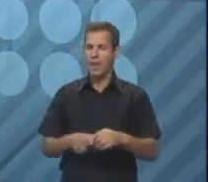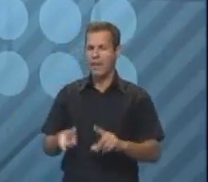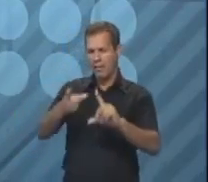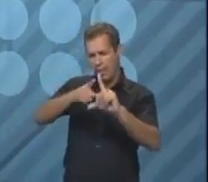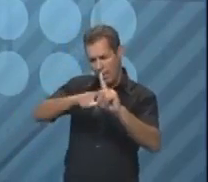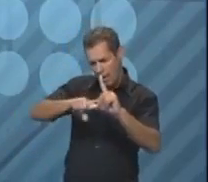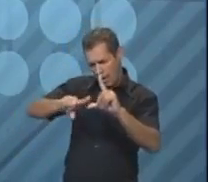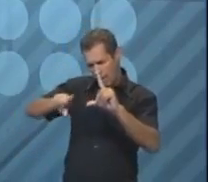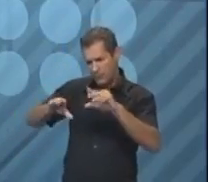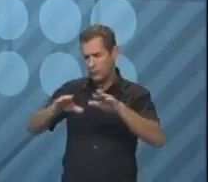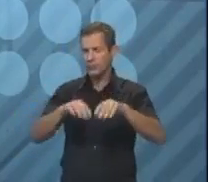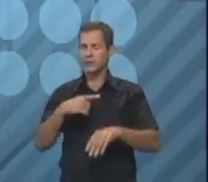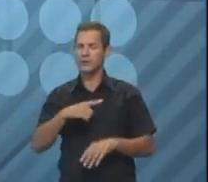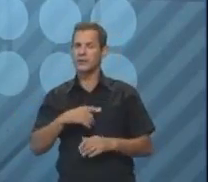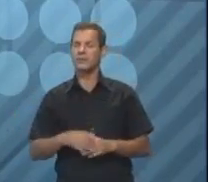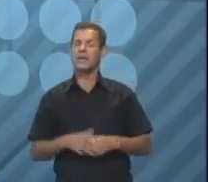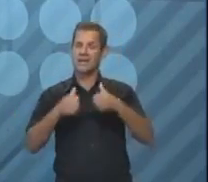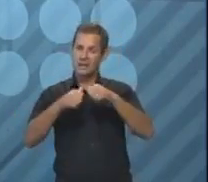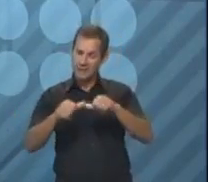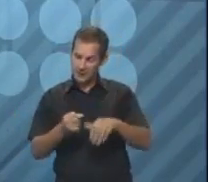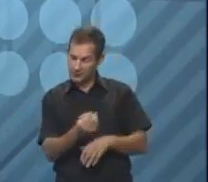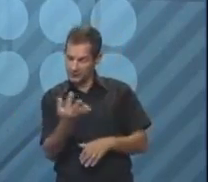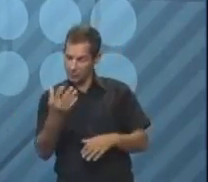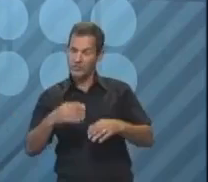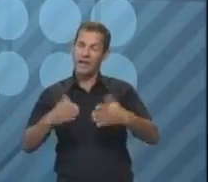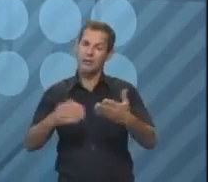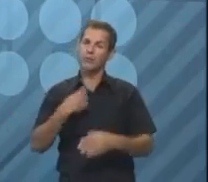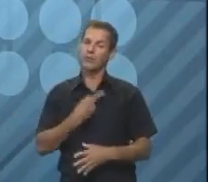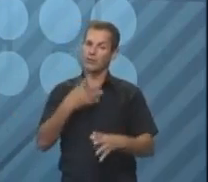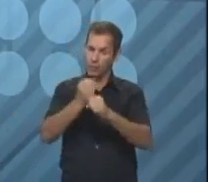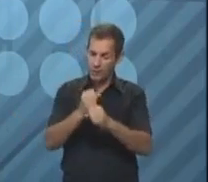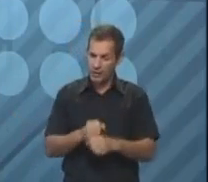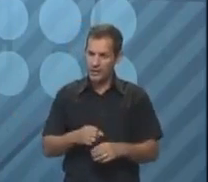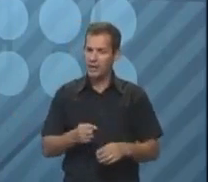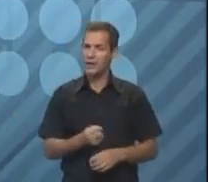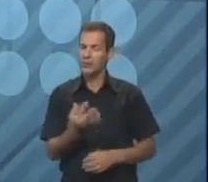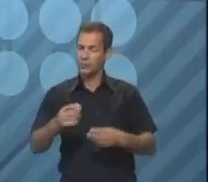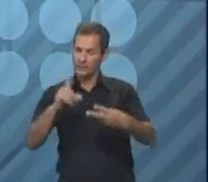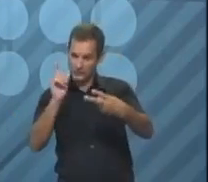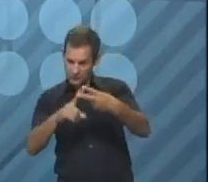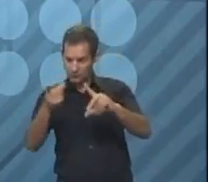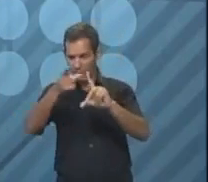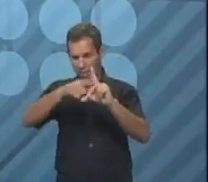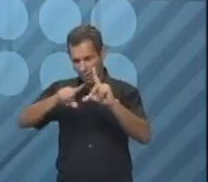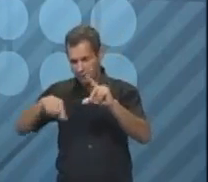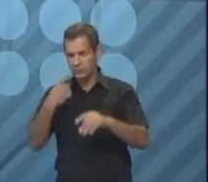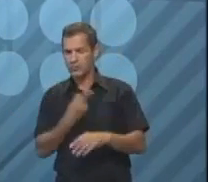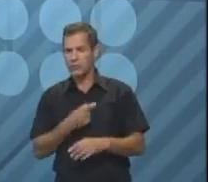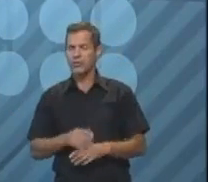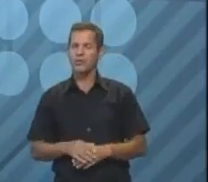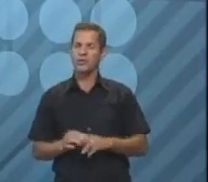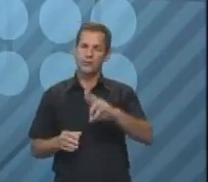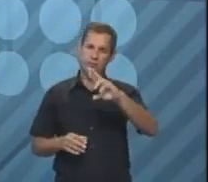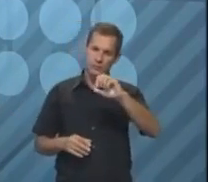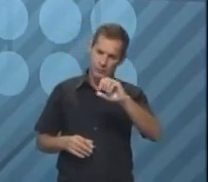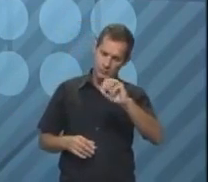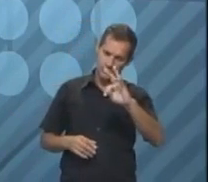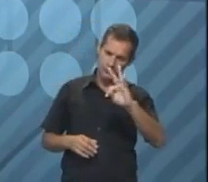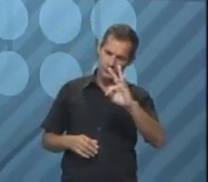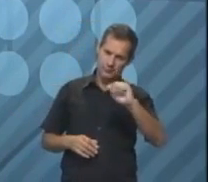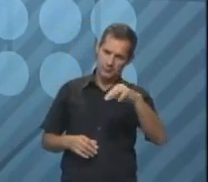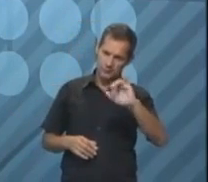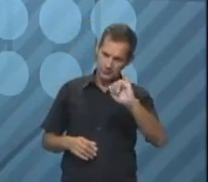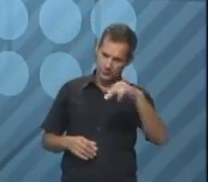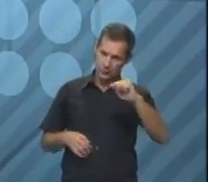quando rotacionou, nós vamos ter esse volume. Agora, nós vamos calcular o volume da segunda parábola quando a gente rotaciona. E depois nós